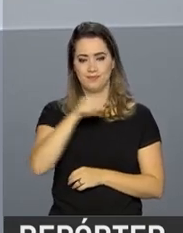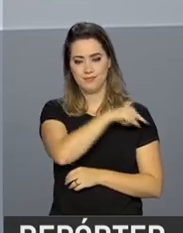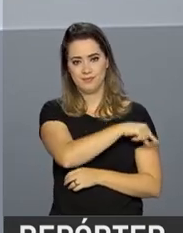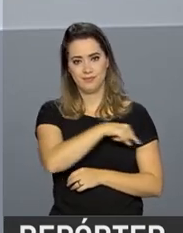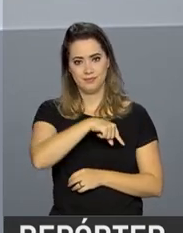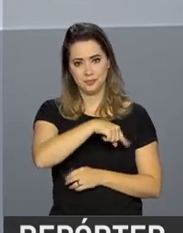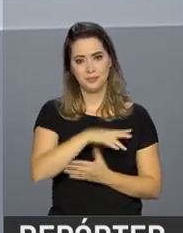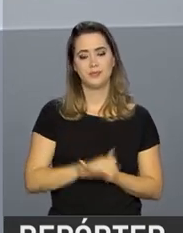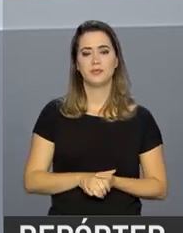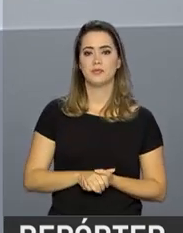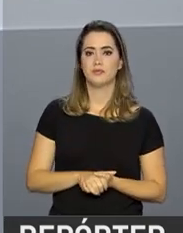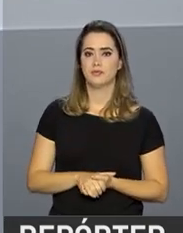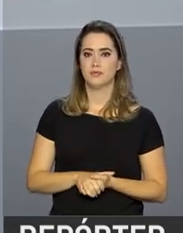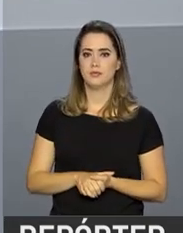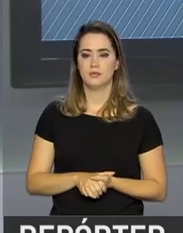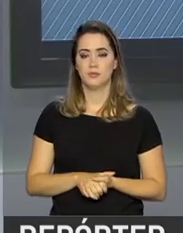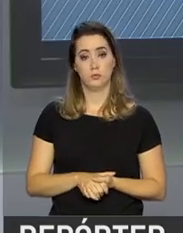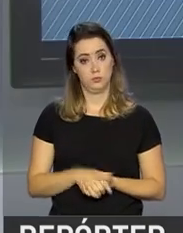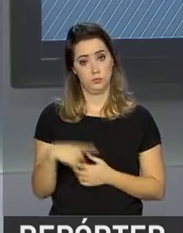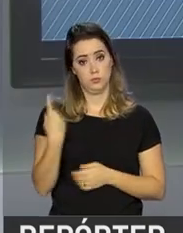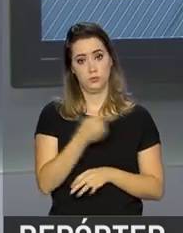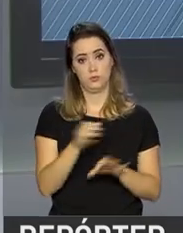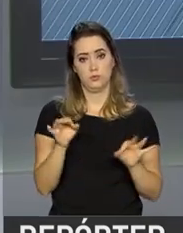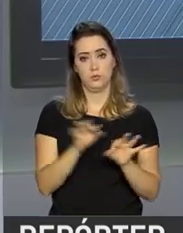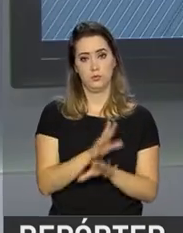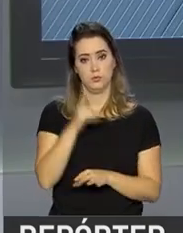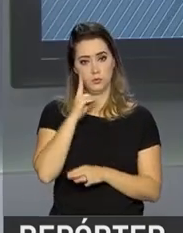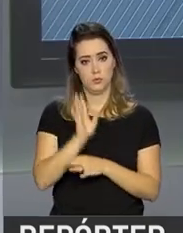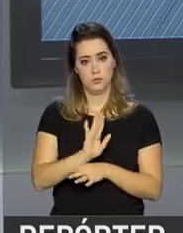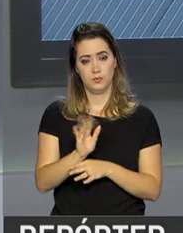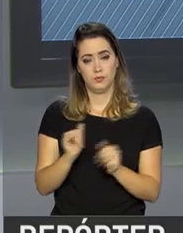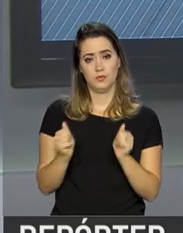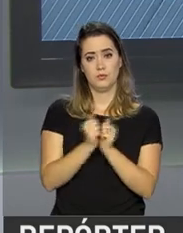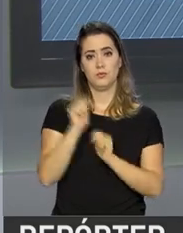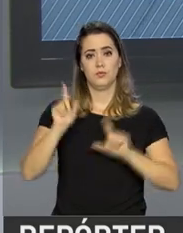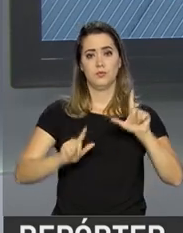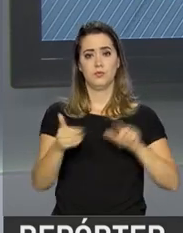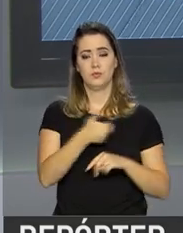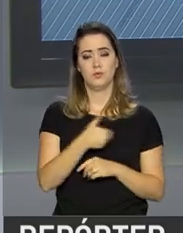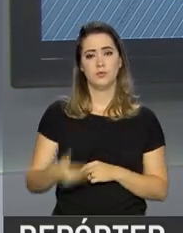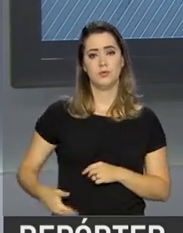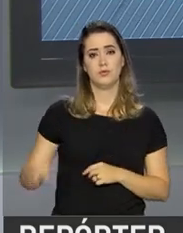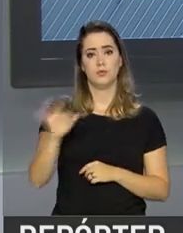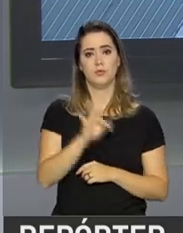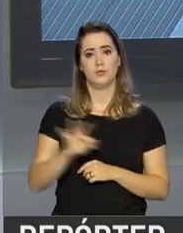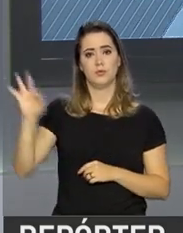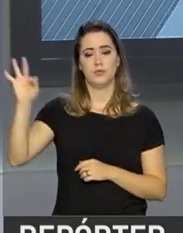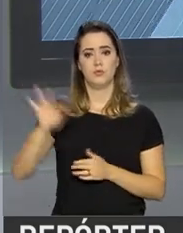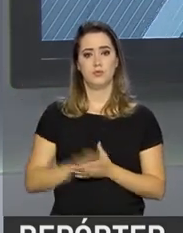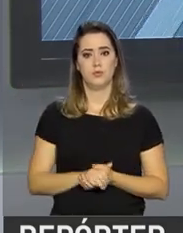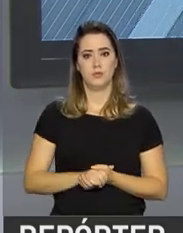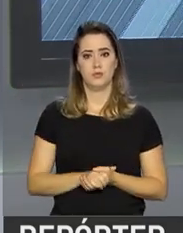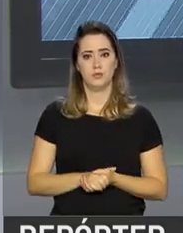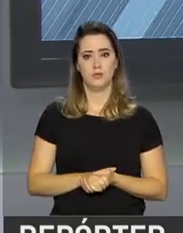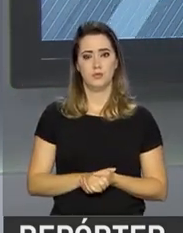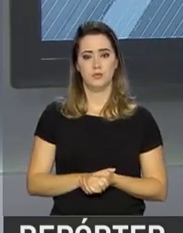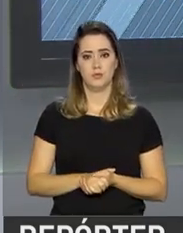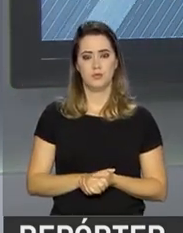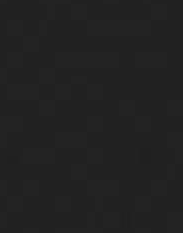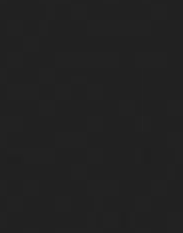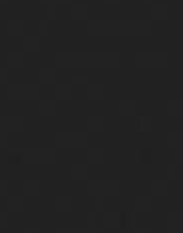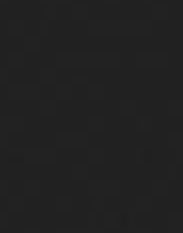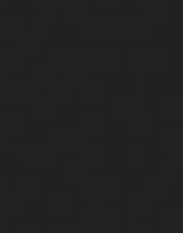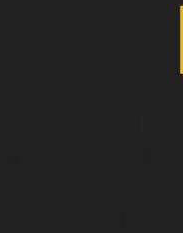que aparece aí na sua tela nós ficamos por aqui continue com a gente aqui na nbr a tv do governo federal